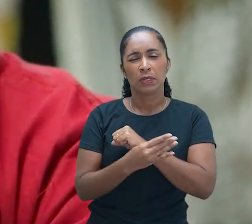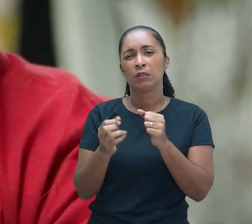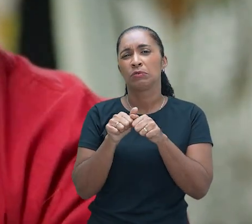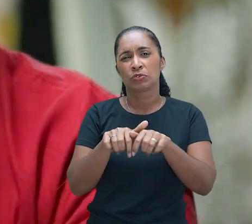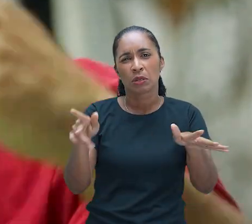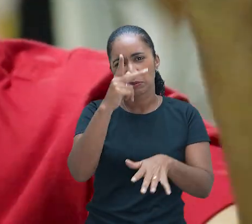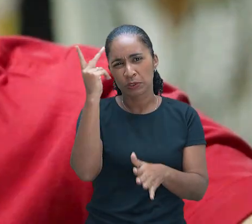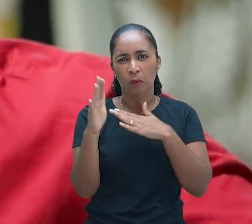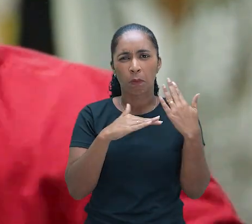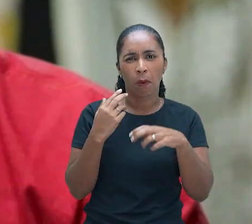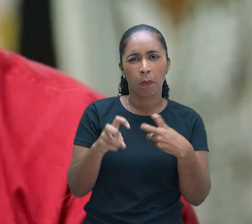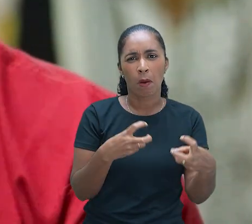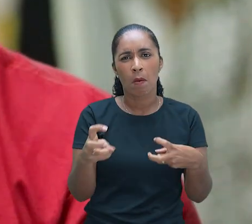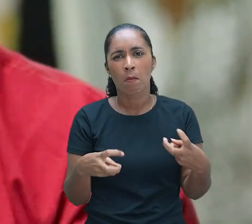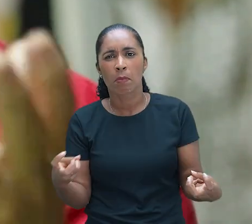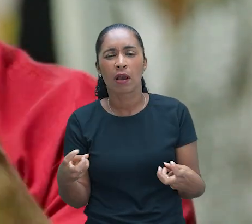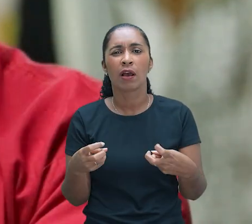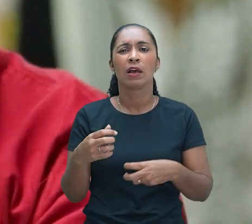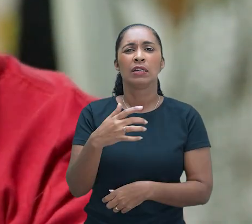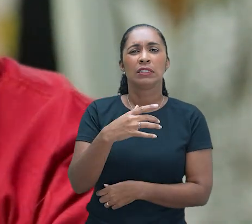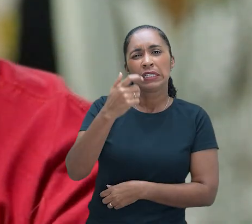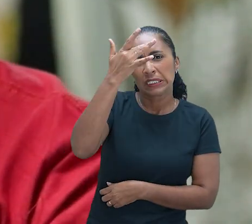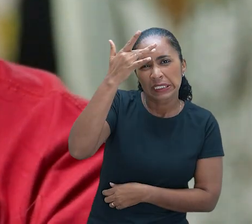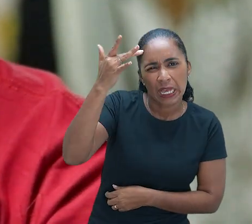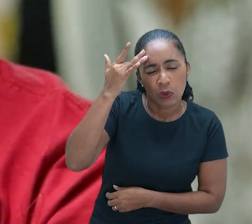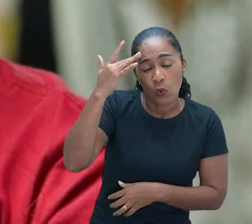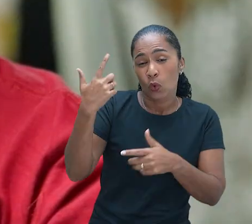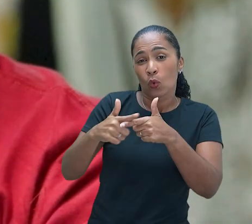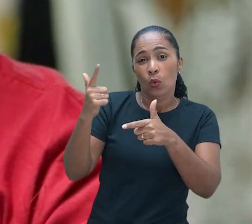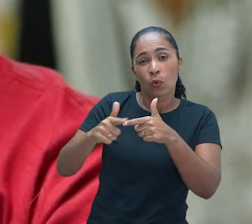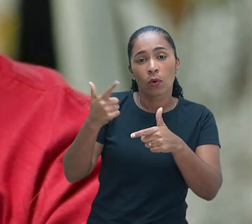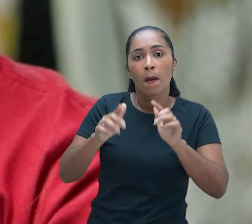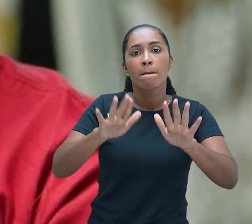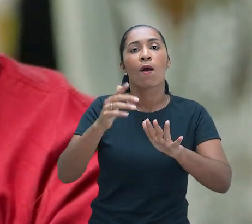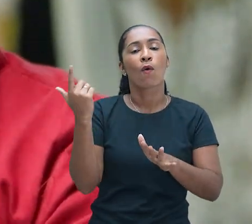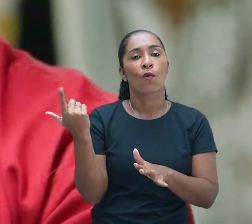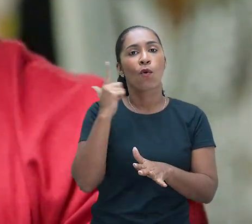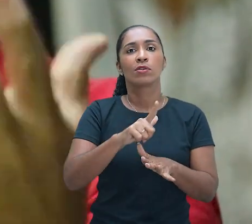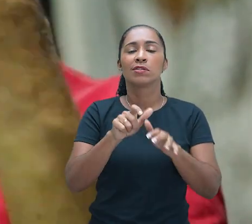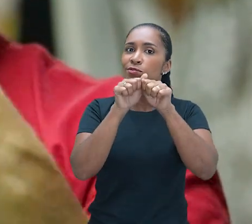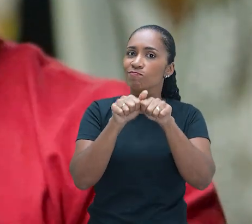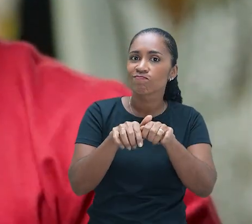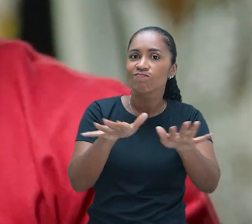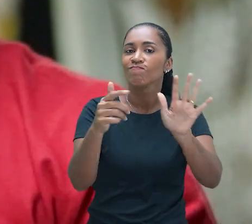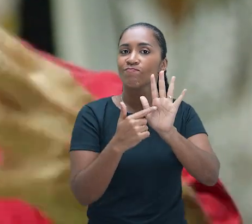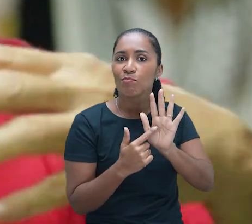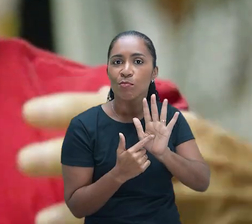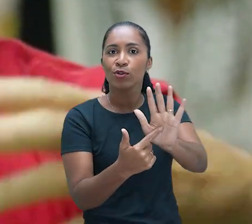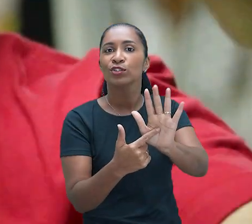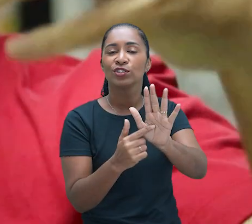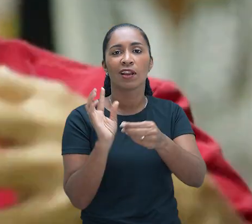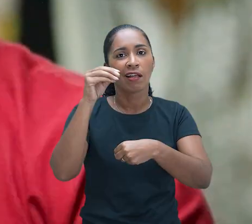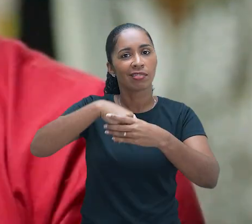seja nas perdas das pessoas que morreram, seja na questão da saúde mental de muita gente e tal, a gente conseguiu levar com